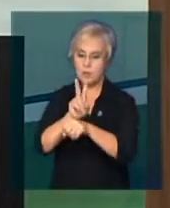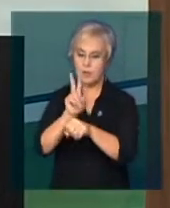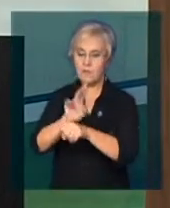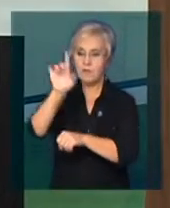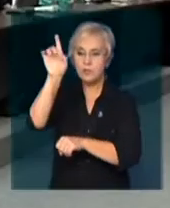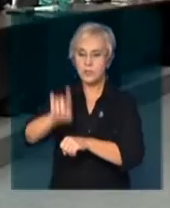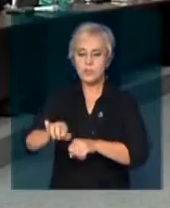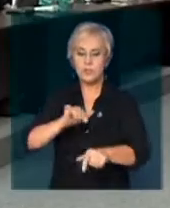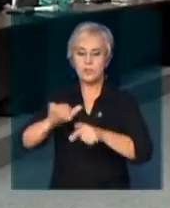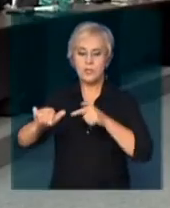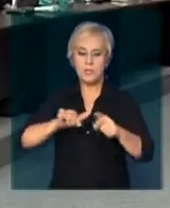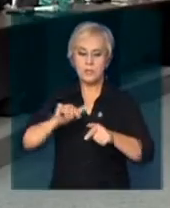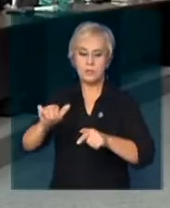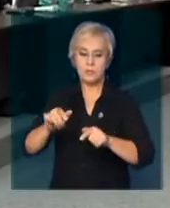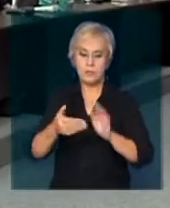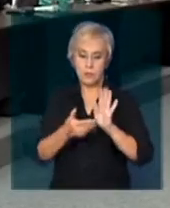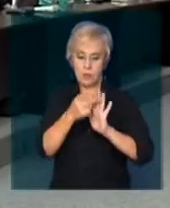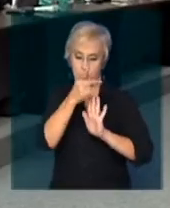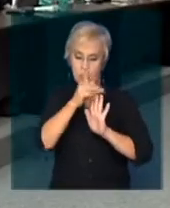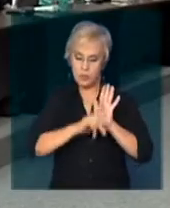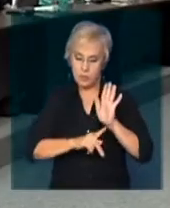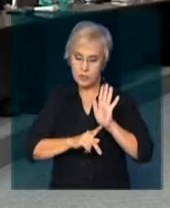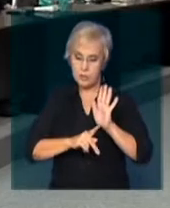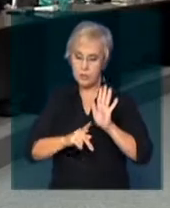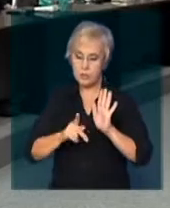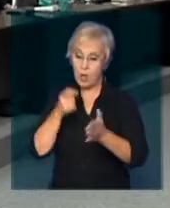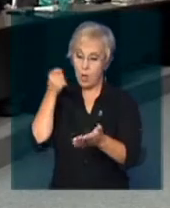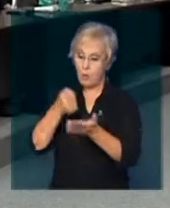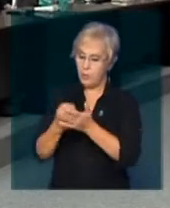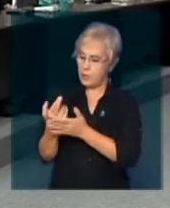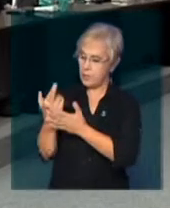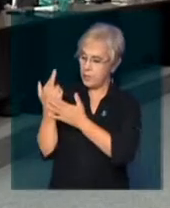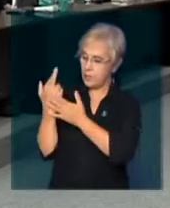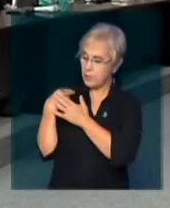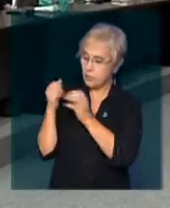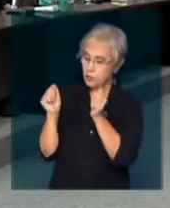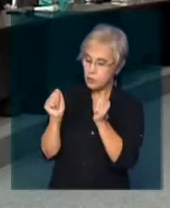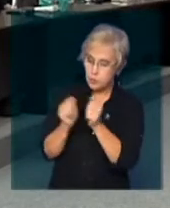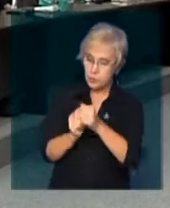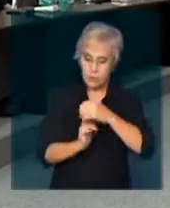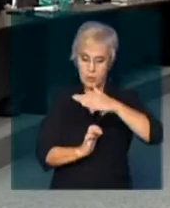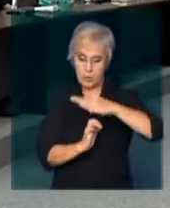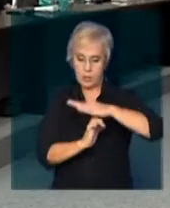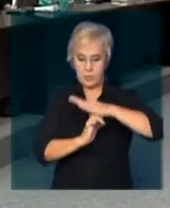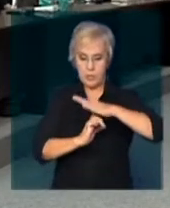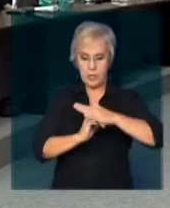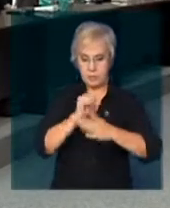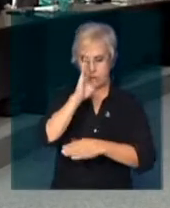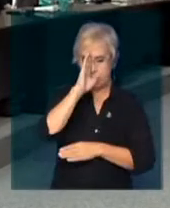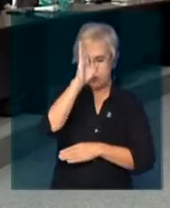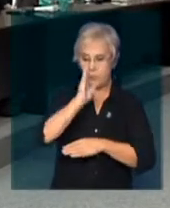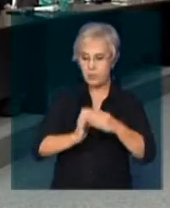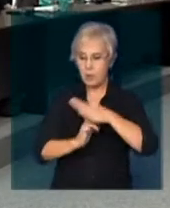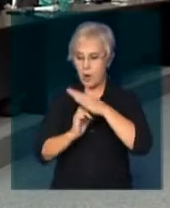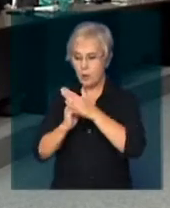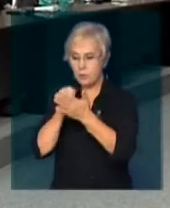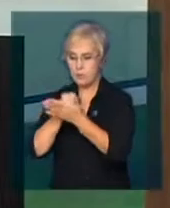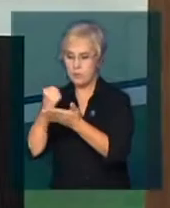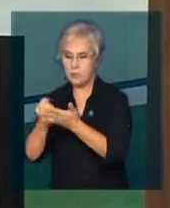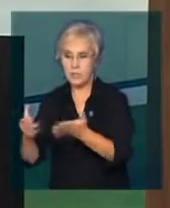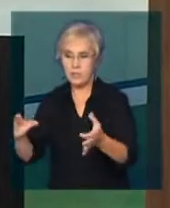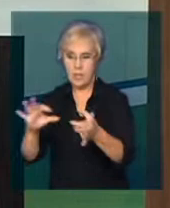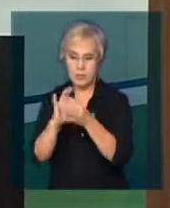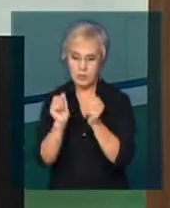direitos. Um projeto que obriga a responsabilidade solidária da empresa contratante e da empresa contratada.